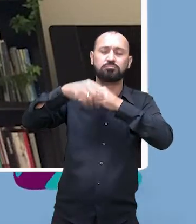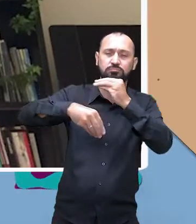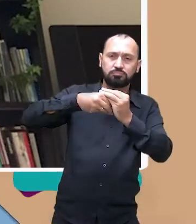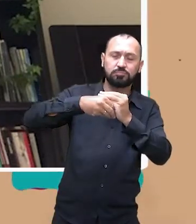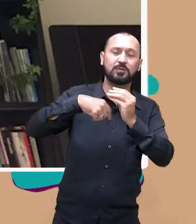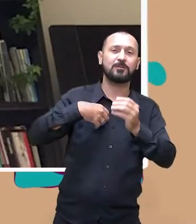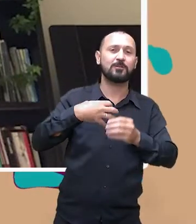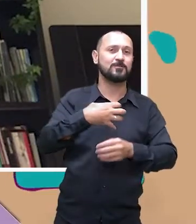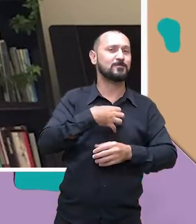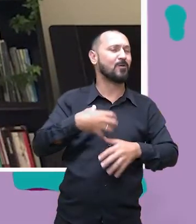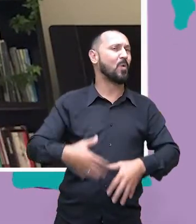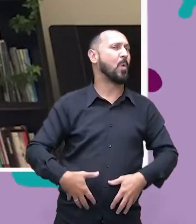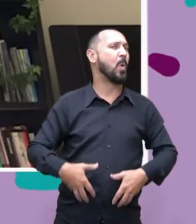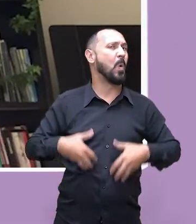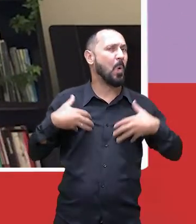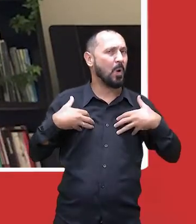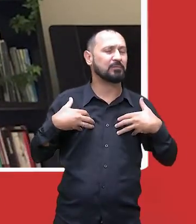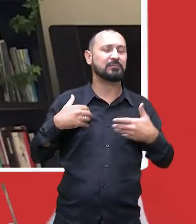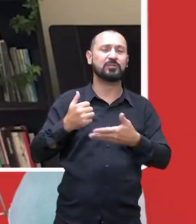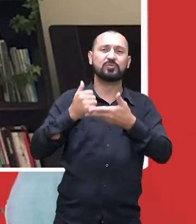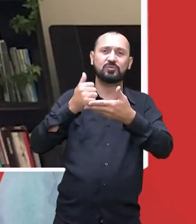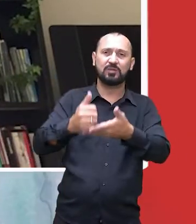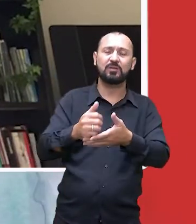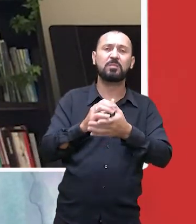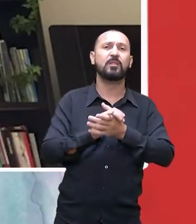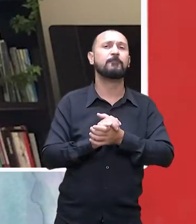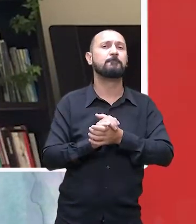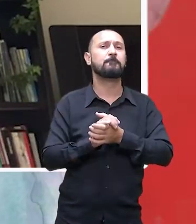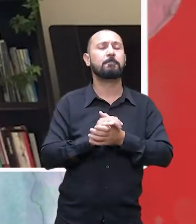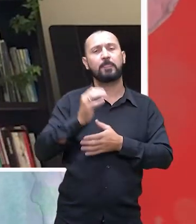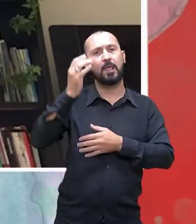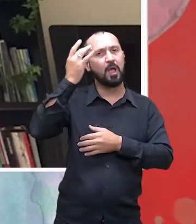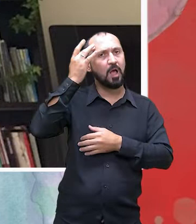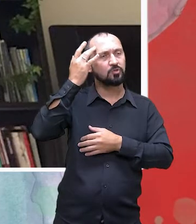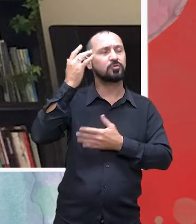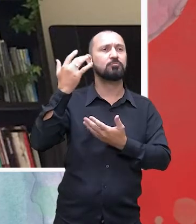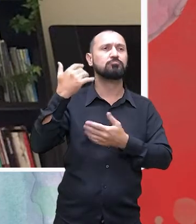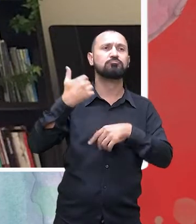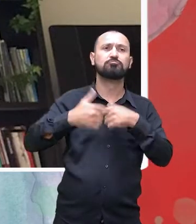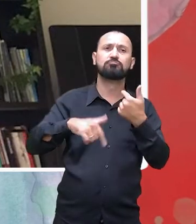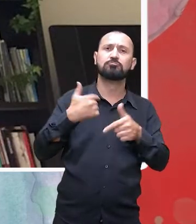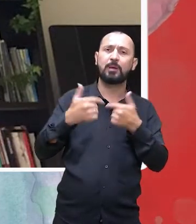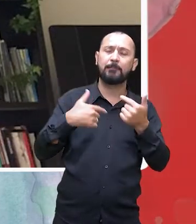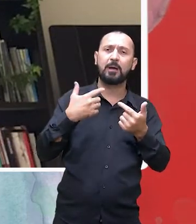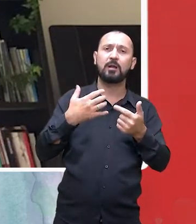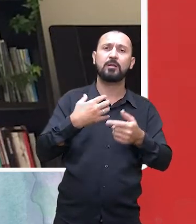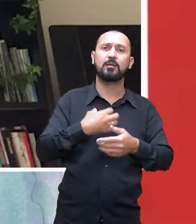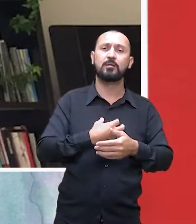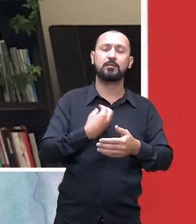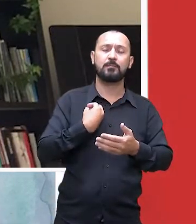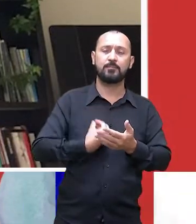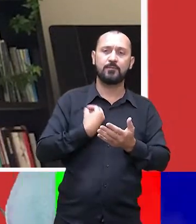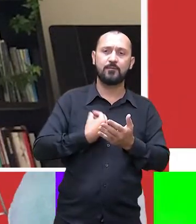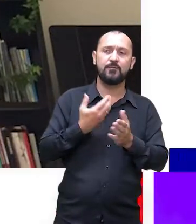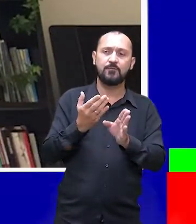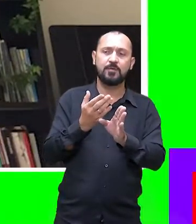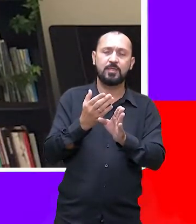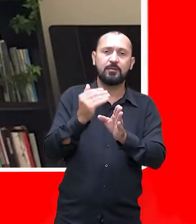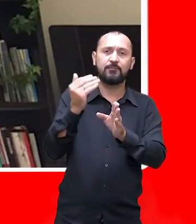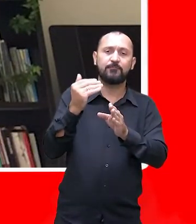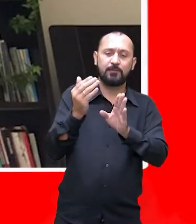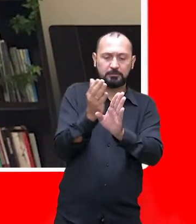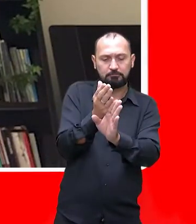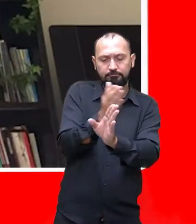eu tenho bastante orgulho de ter colaborado. Acho que é um trabalho que foi, de certo modo, um divisor de águas no trabalho